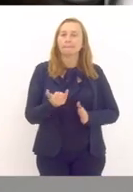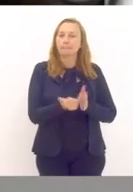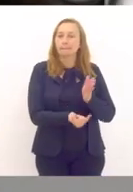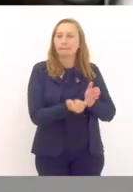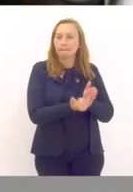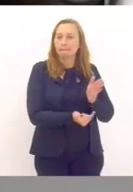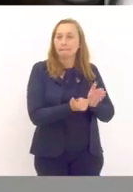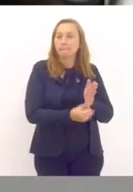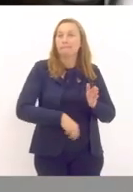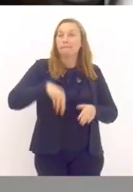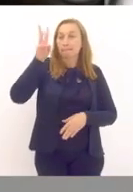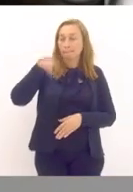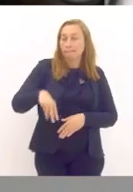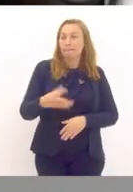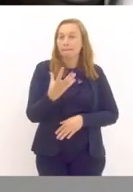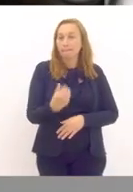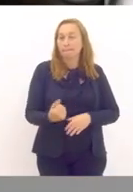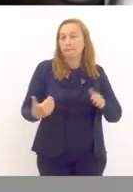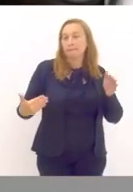quem recebe até